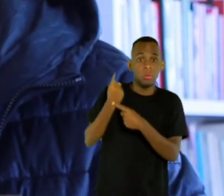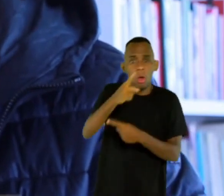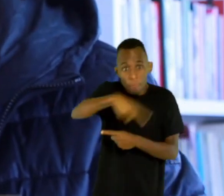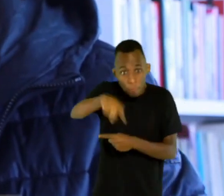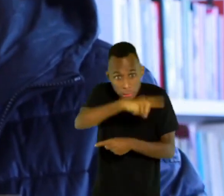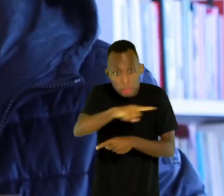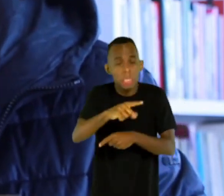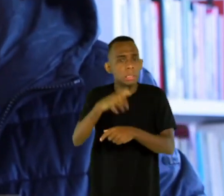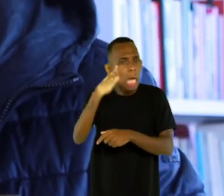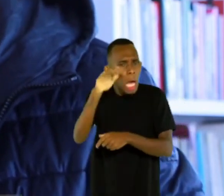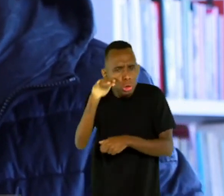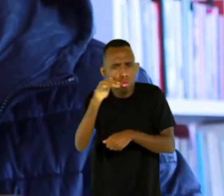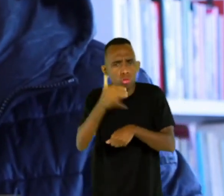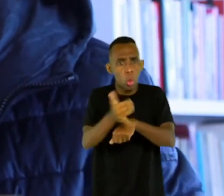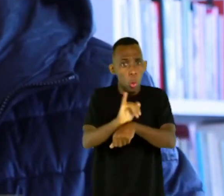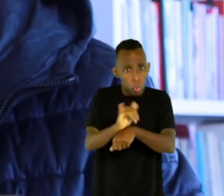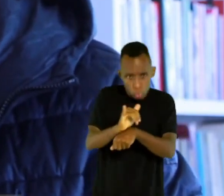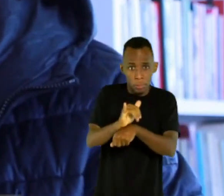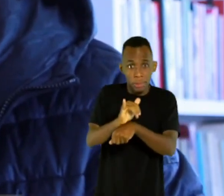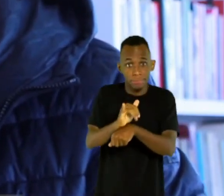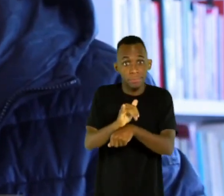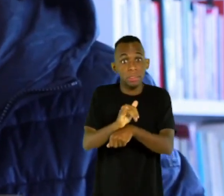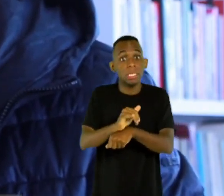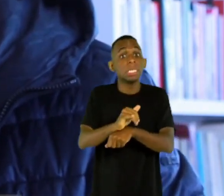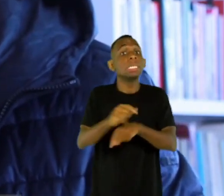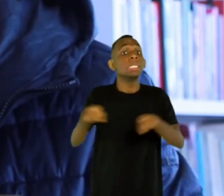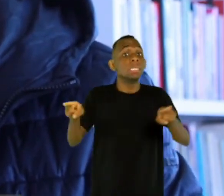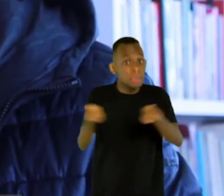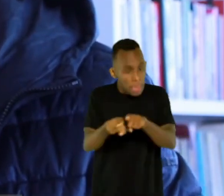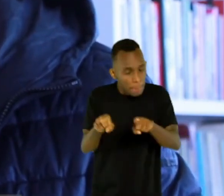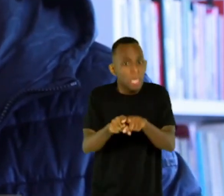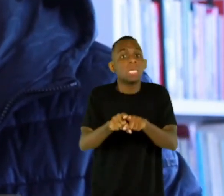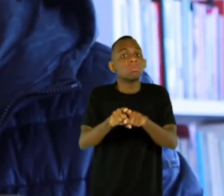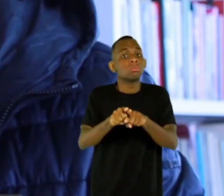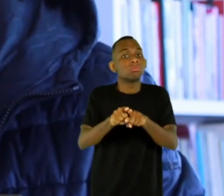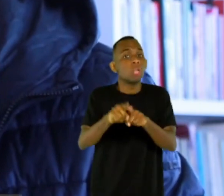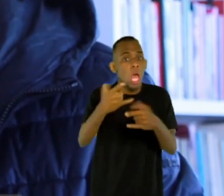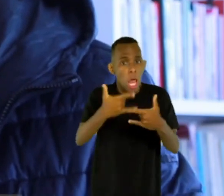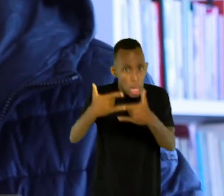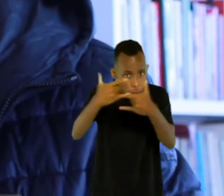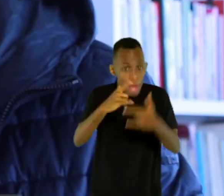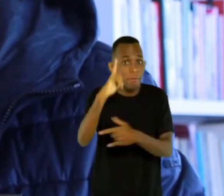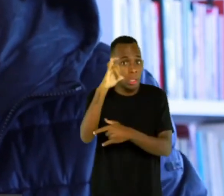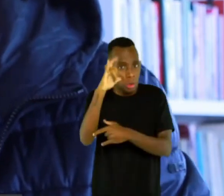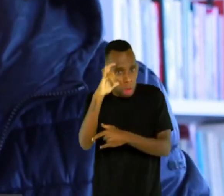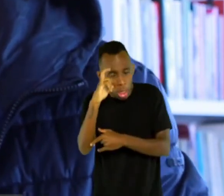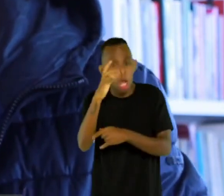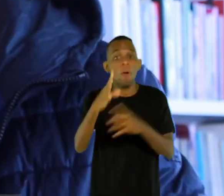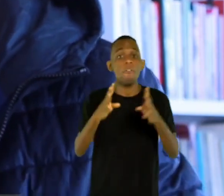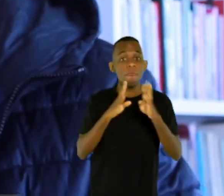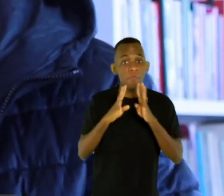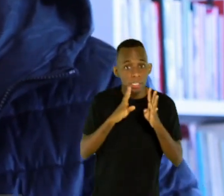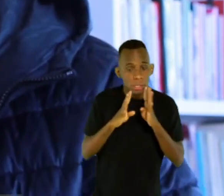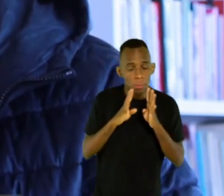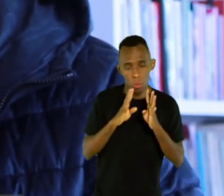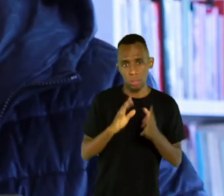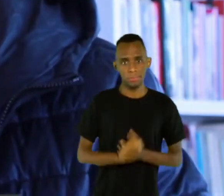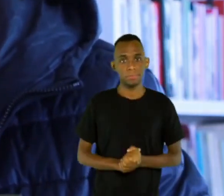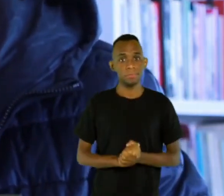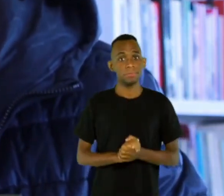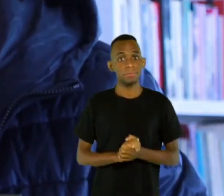nosso, está sendo também transmitido pelo Instagram e pelo Facebook simultaneamente. E pelo Facebook,